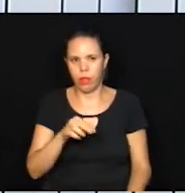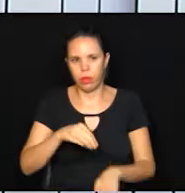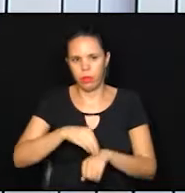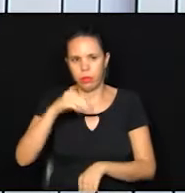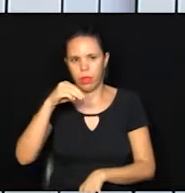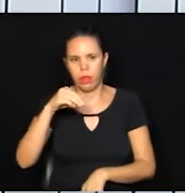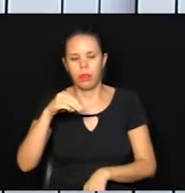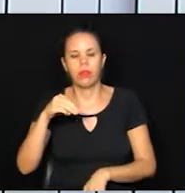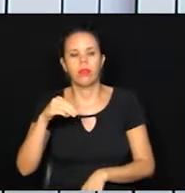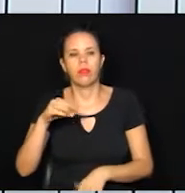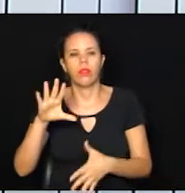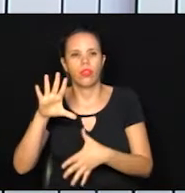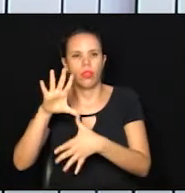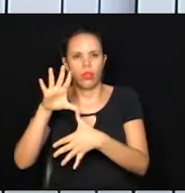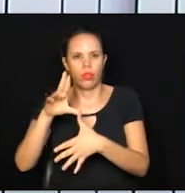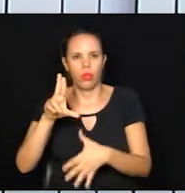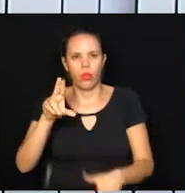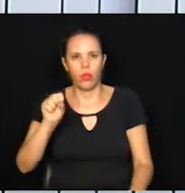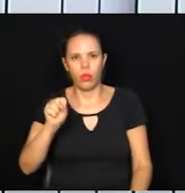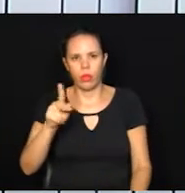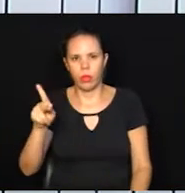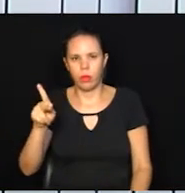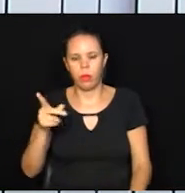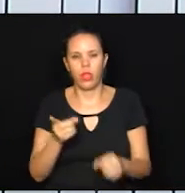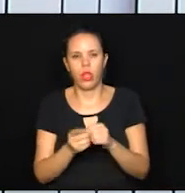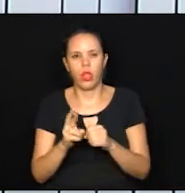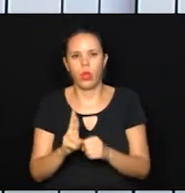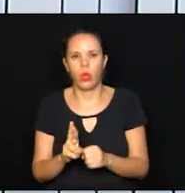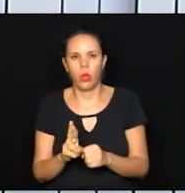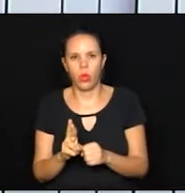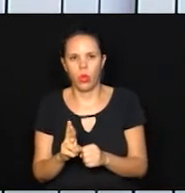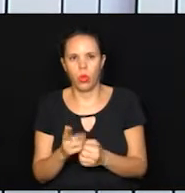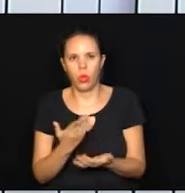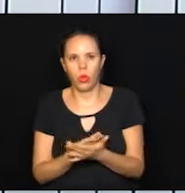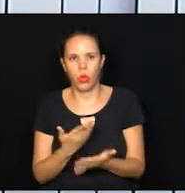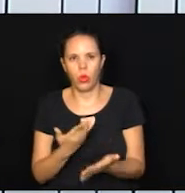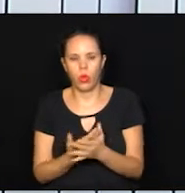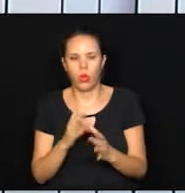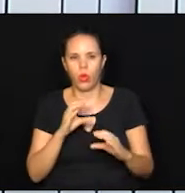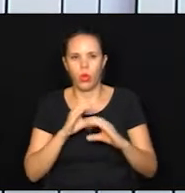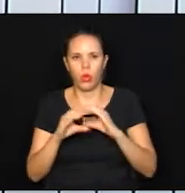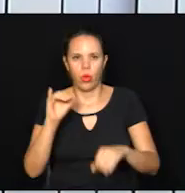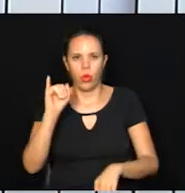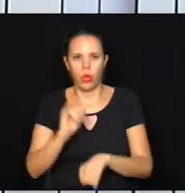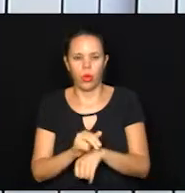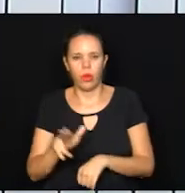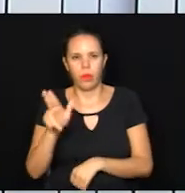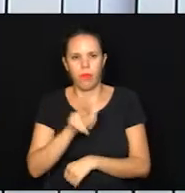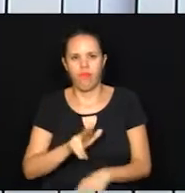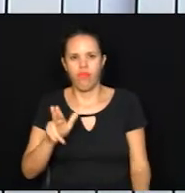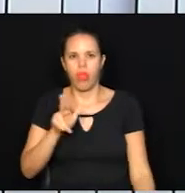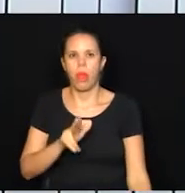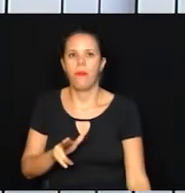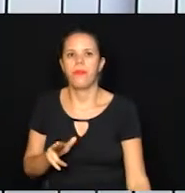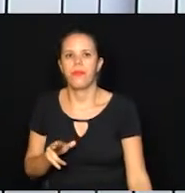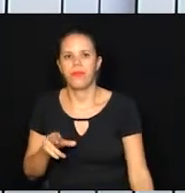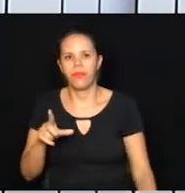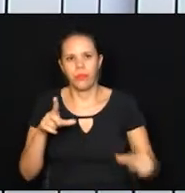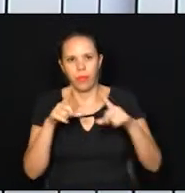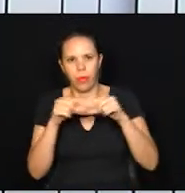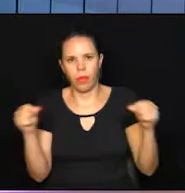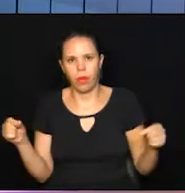Integração da América Latina pela USP, doutorando em Relações Internacionais pela Universidade de